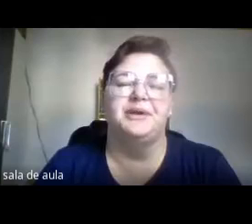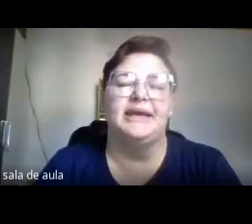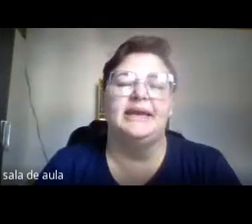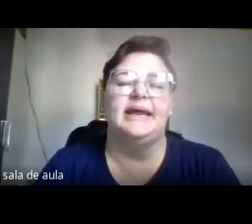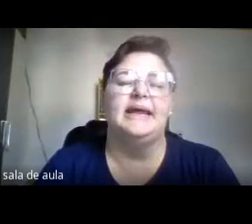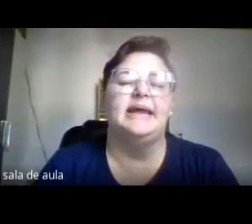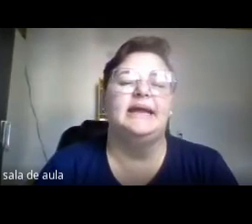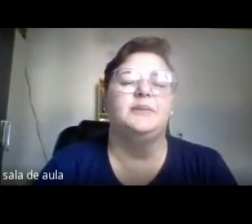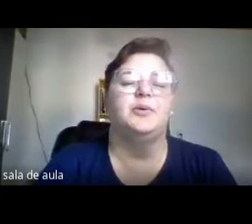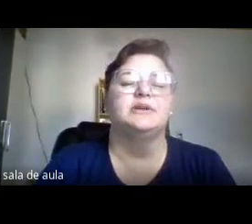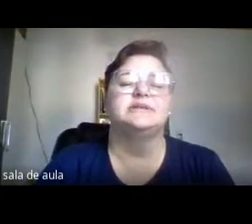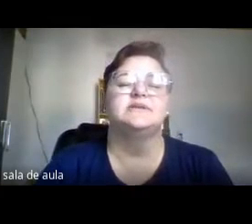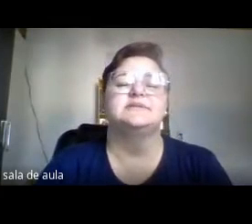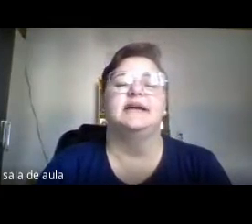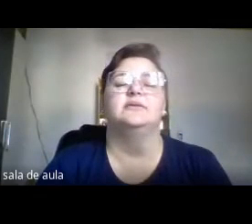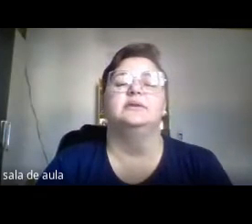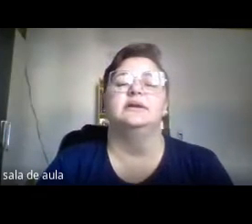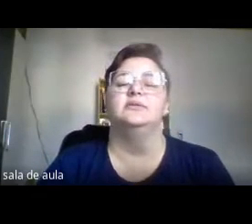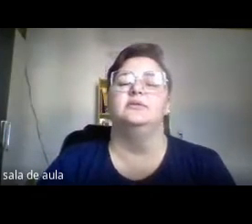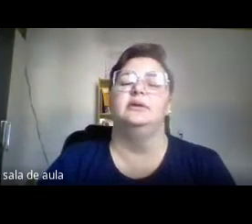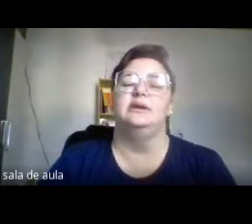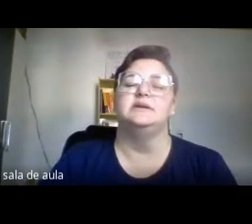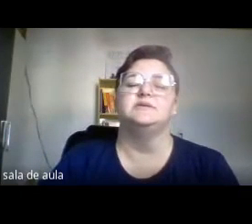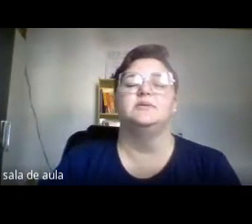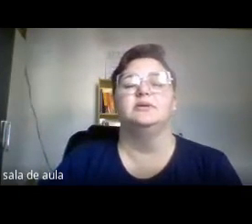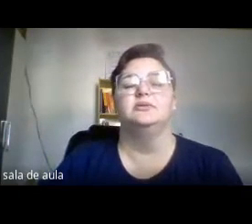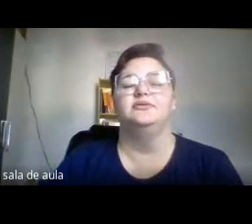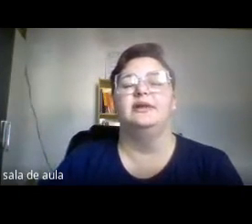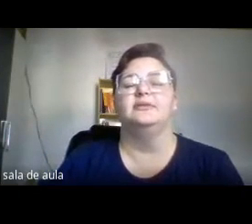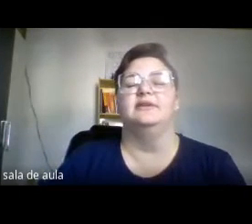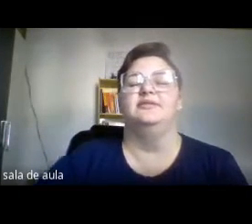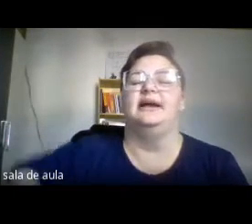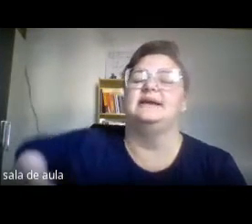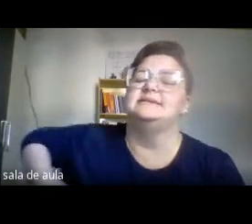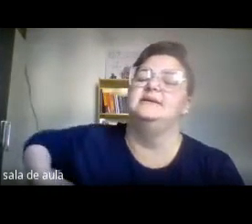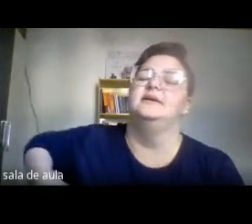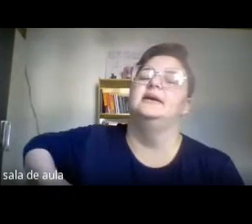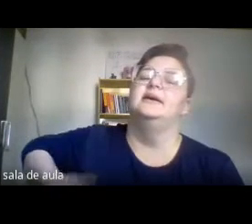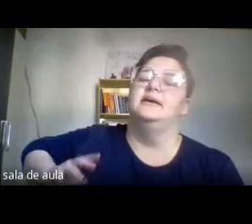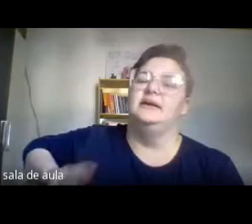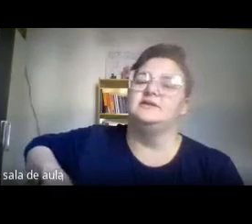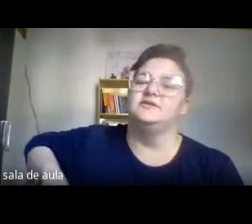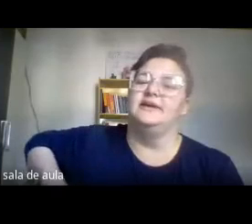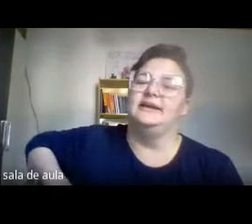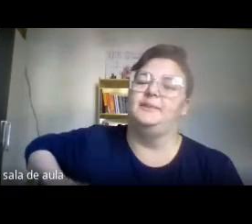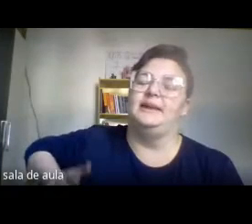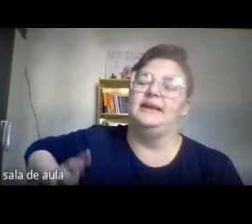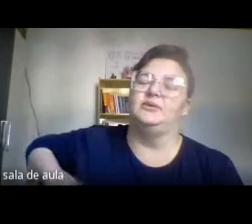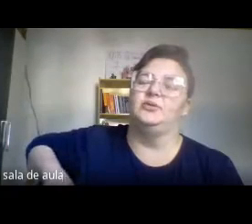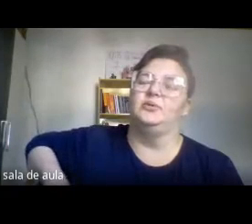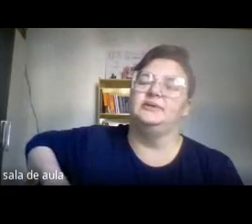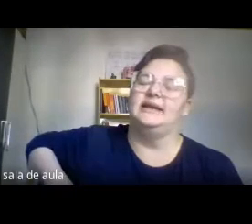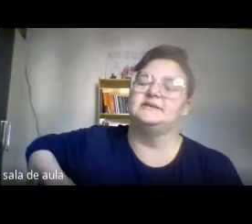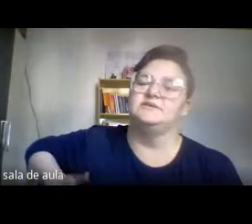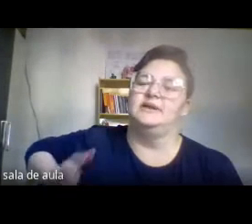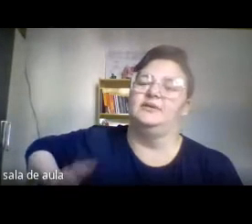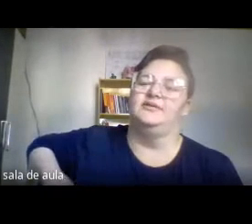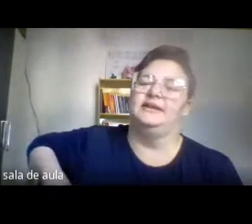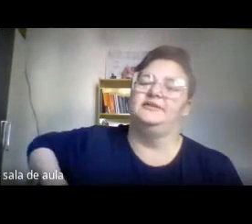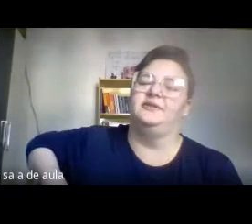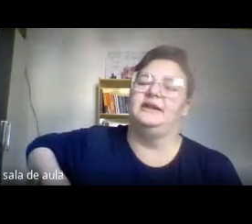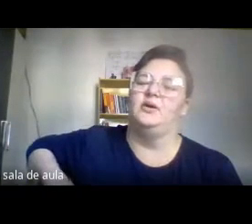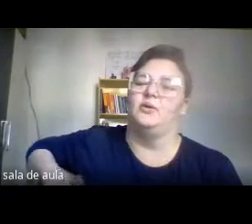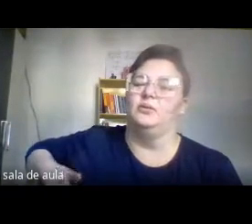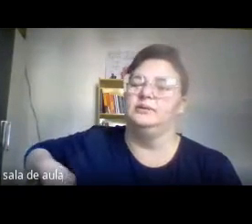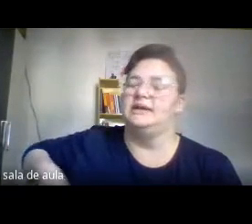pronome porquê, né? Ele pode ser usado tanto no início quanto no final da frase. Isso vai depender do contexto, né? O que